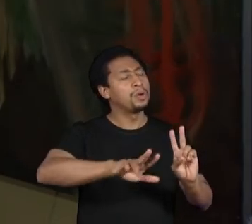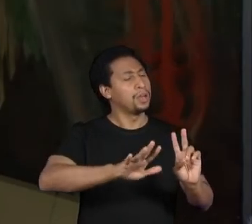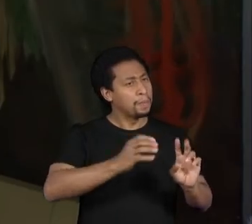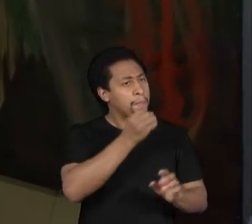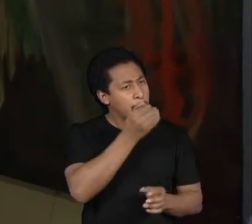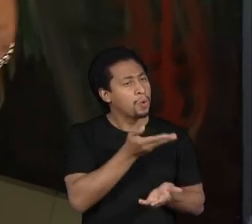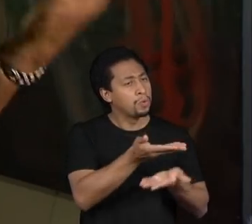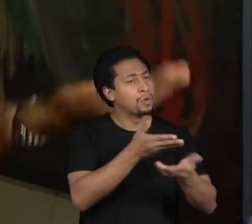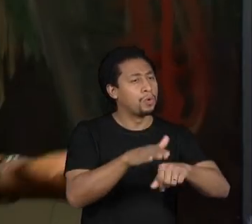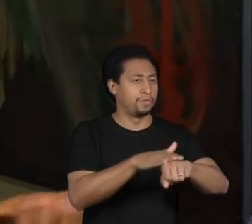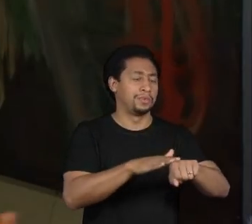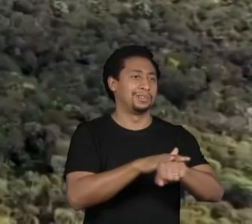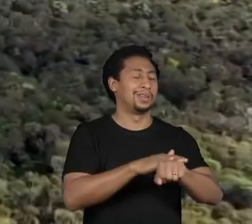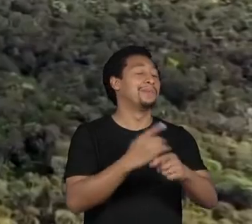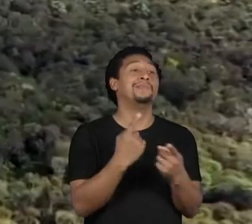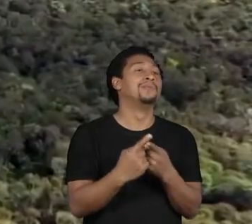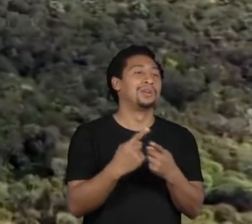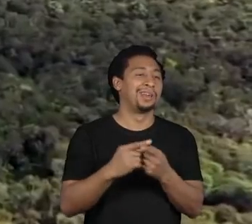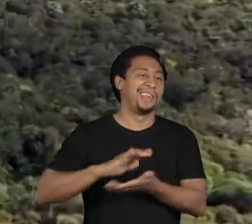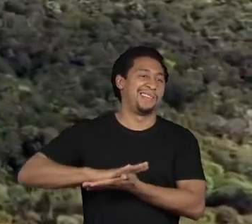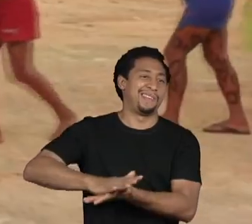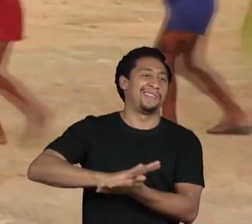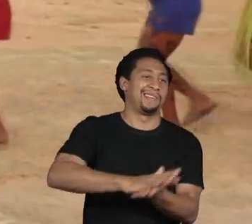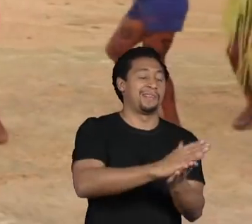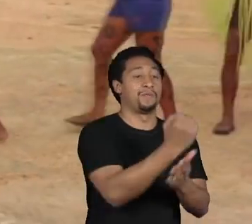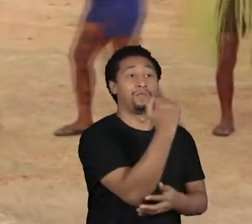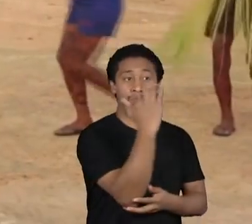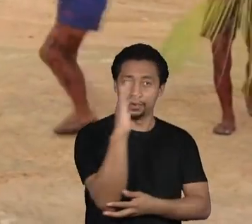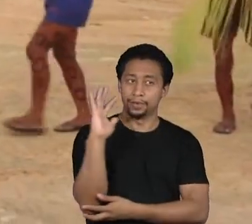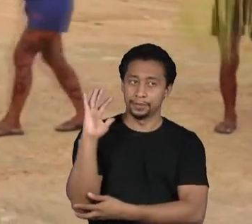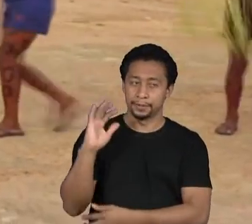floresta. Nós temos que cuidar dela.